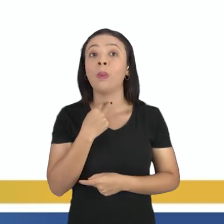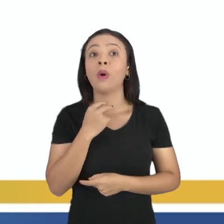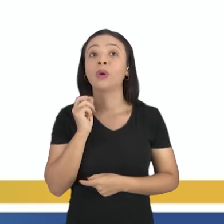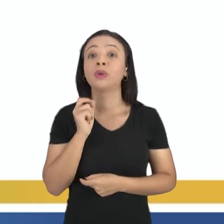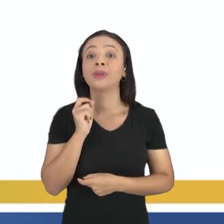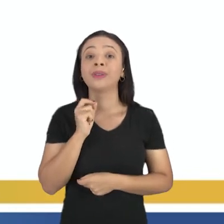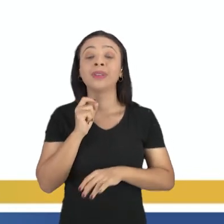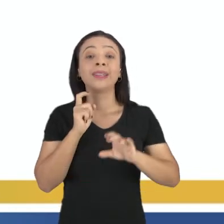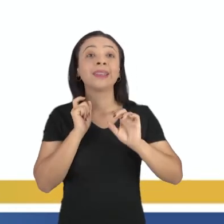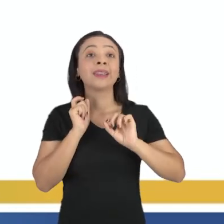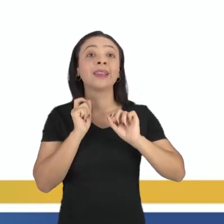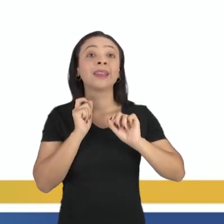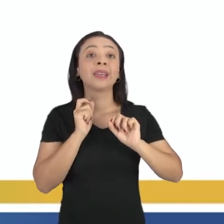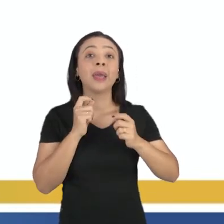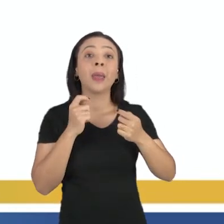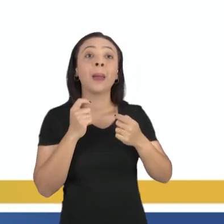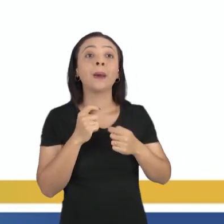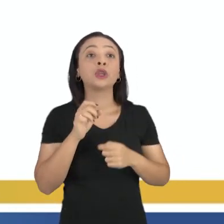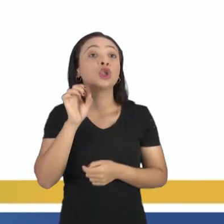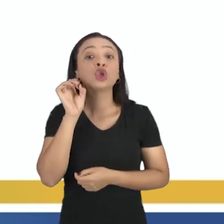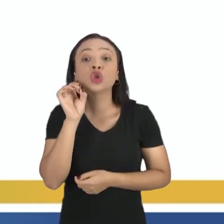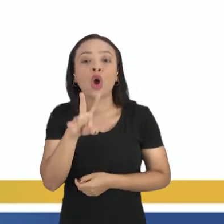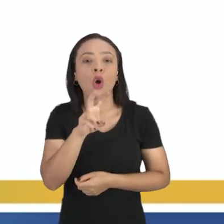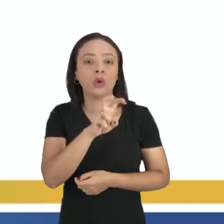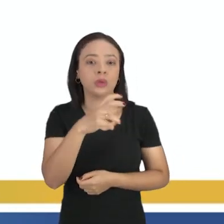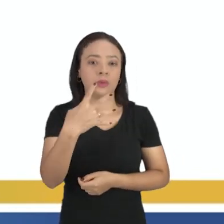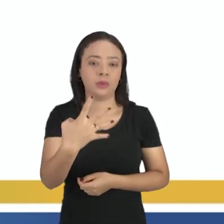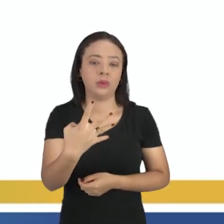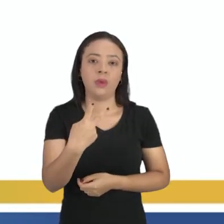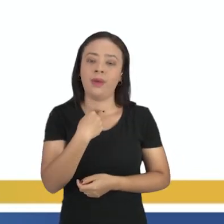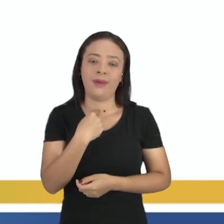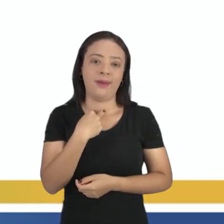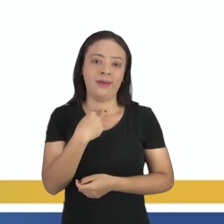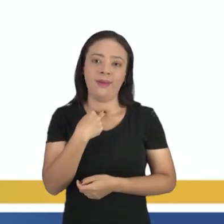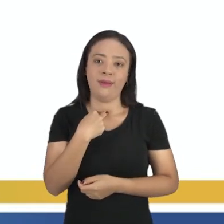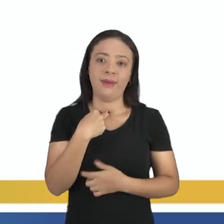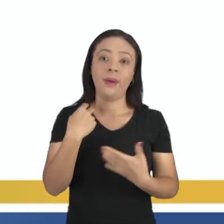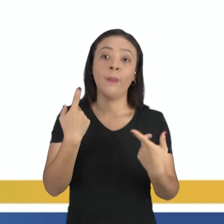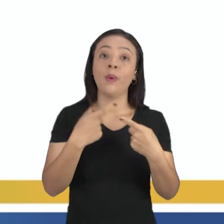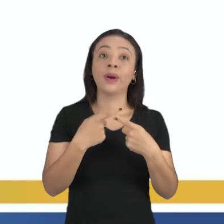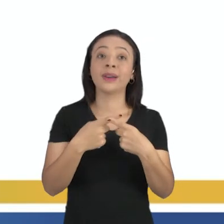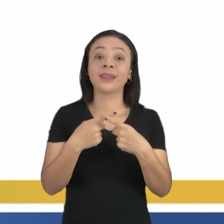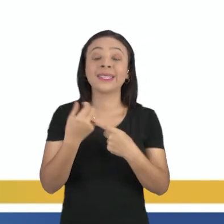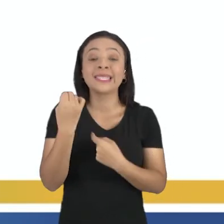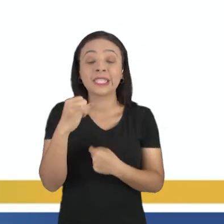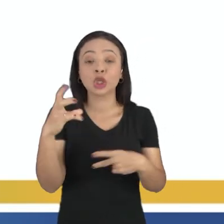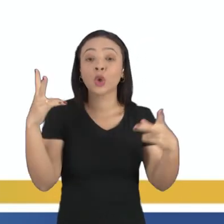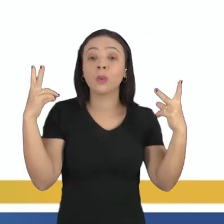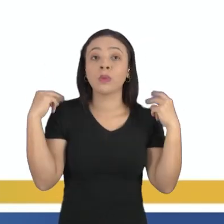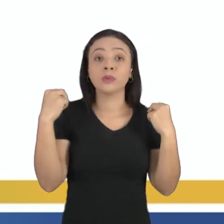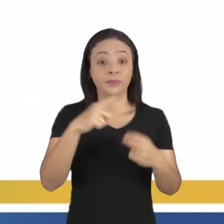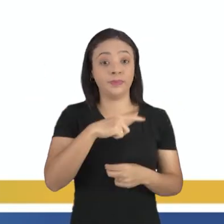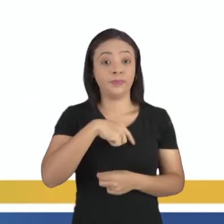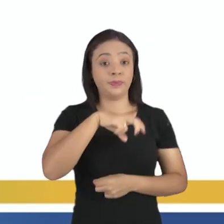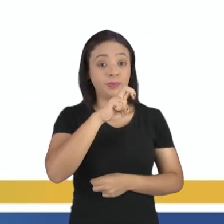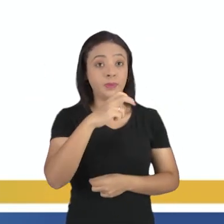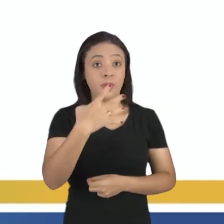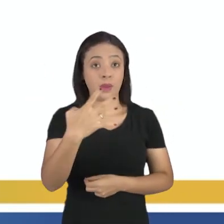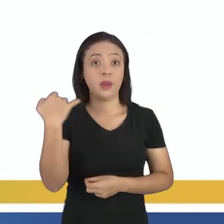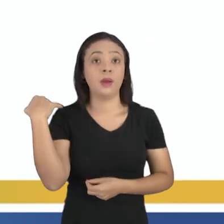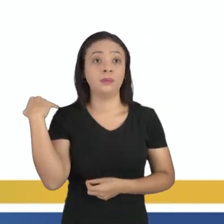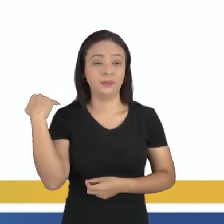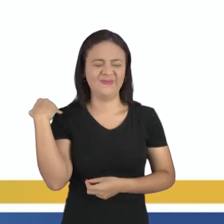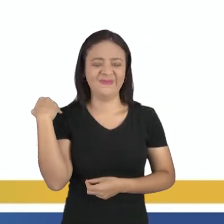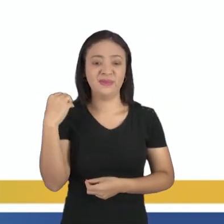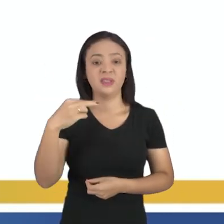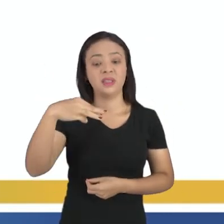dizer que pode ser apenas o 54, certo? Porque se este motorista tiver 54 anos,